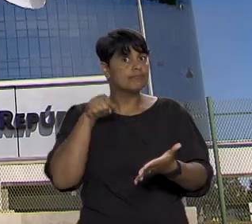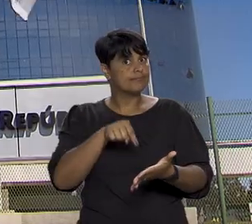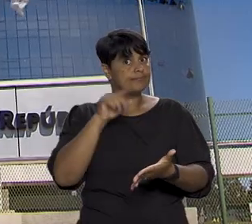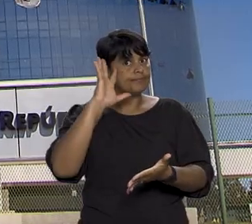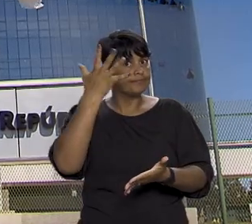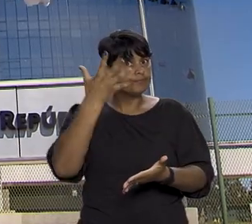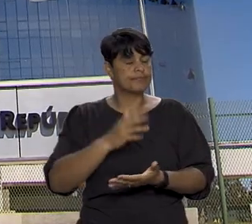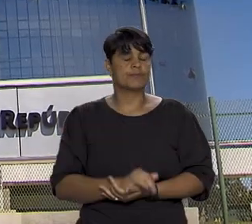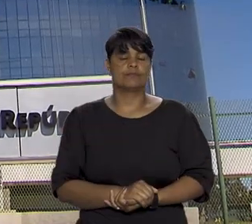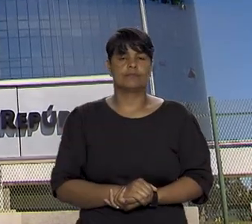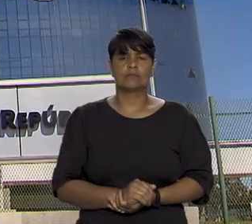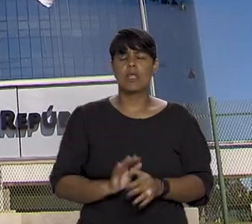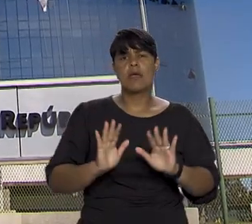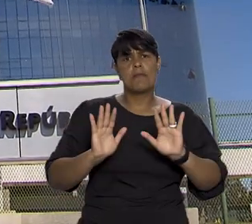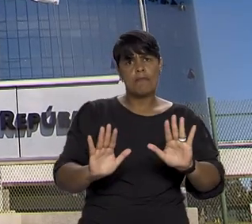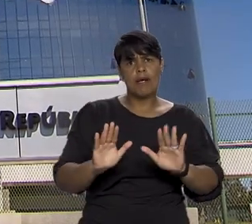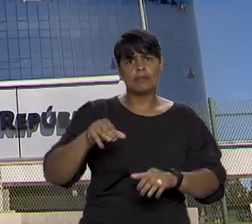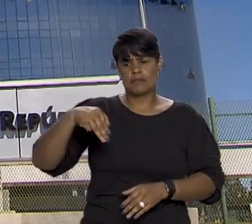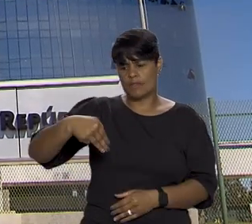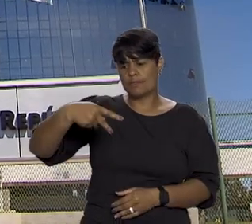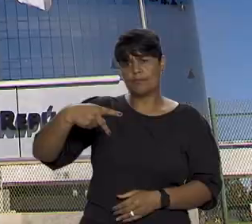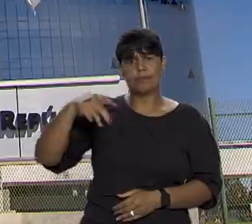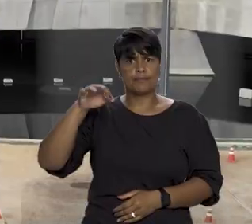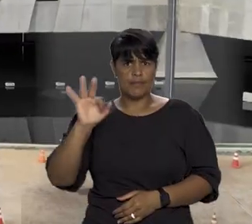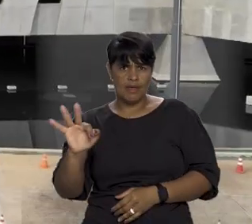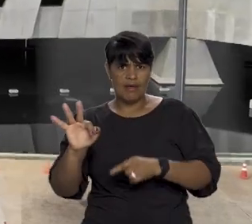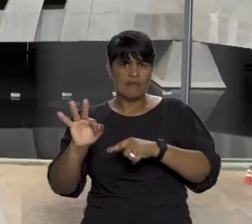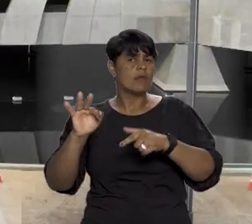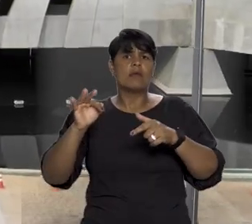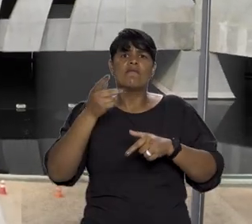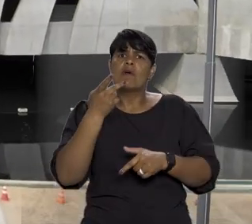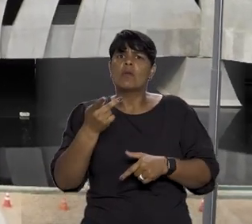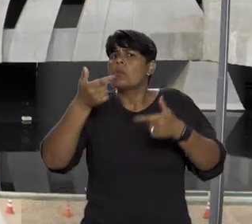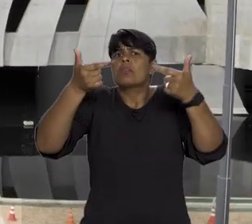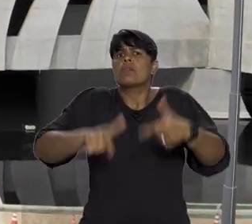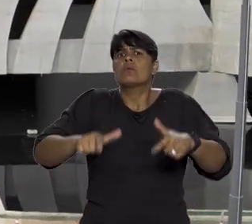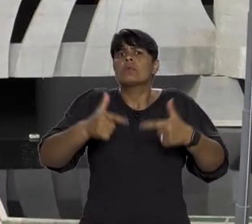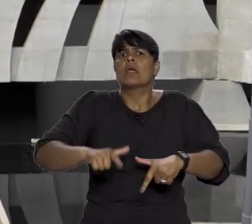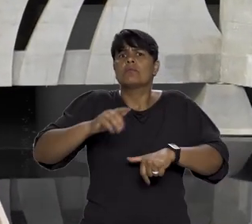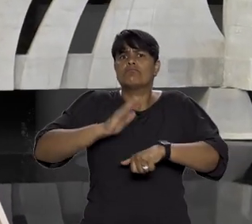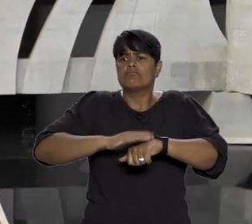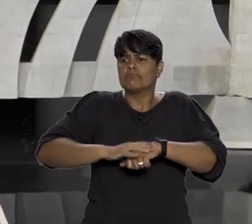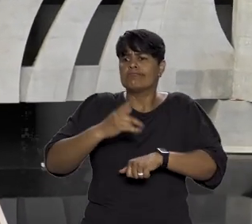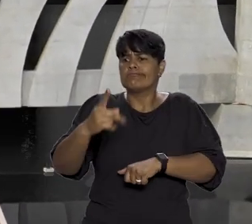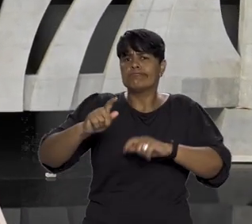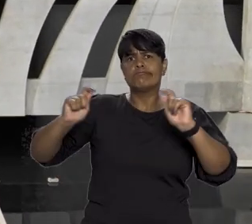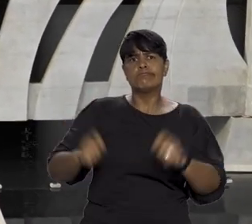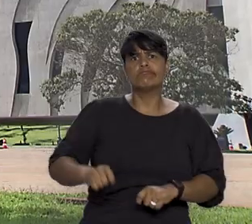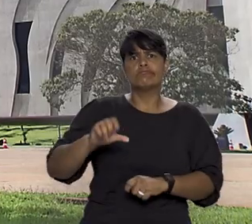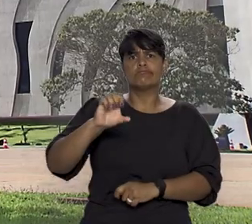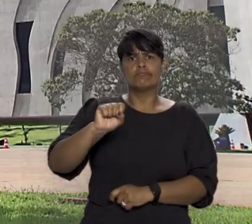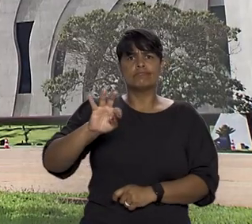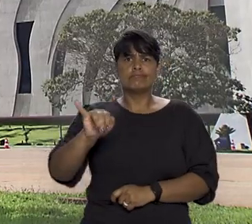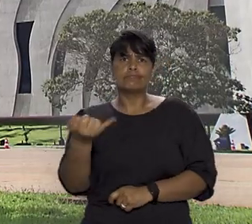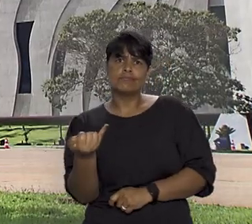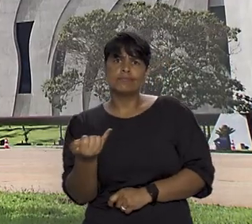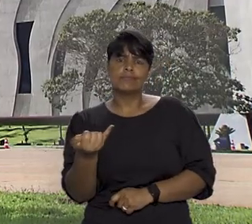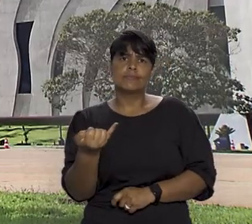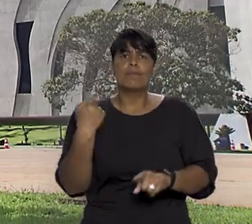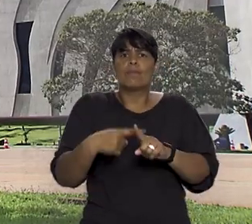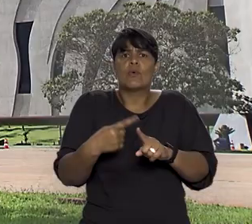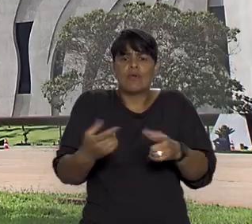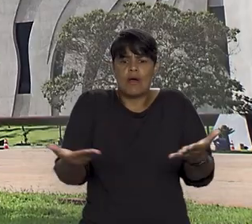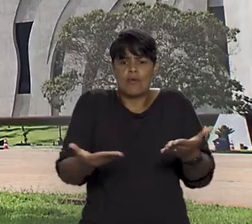mas conforme apontado pelo Ministério Público Federal não há mais competência do STJ para o inquérito por não haver